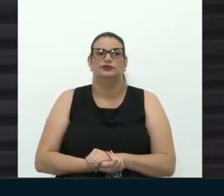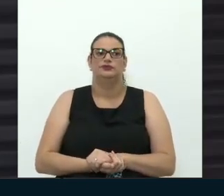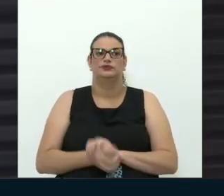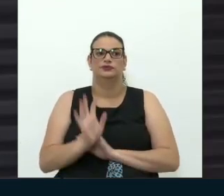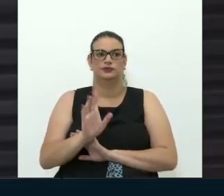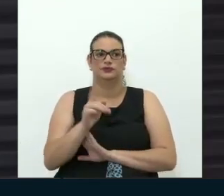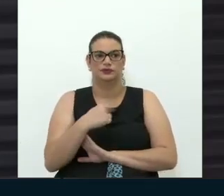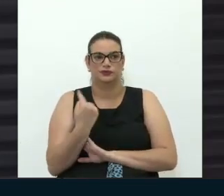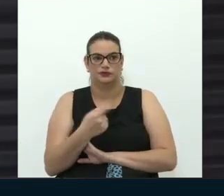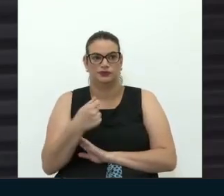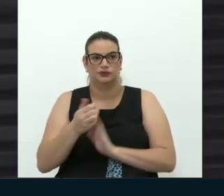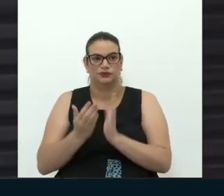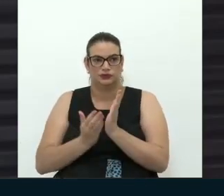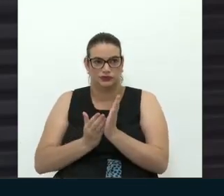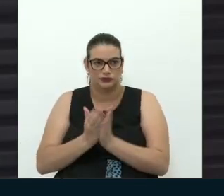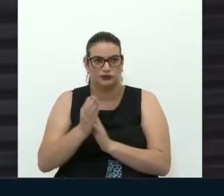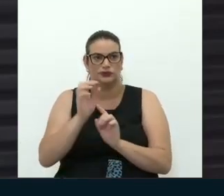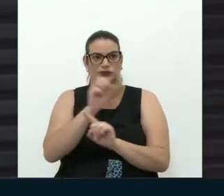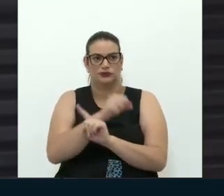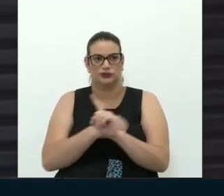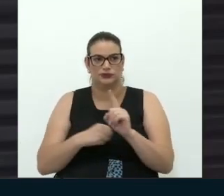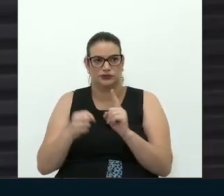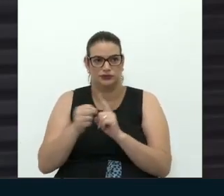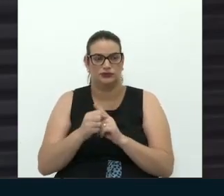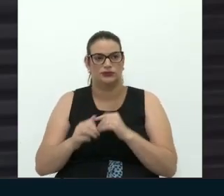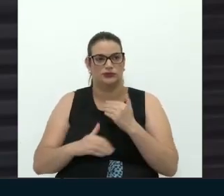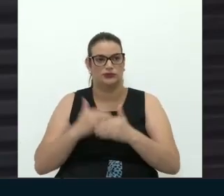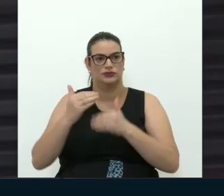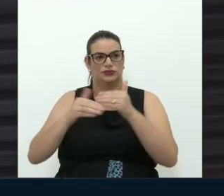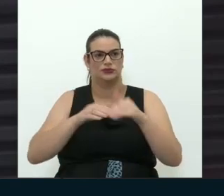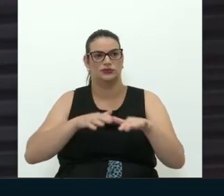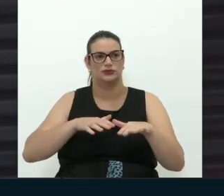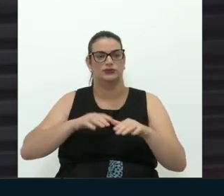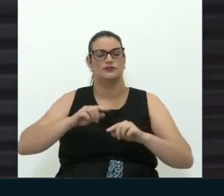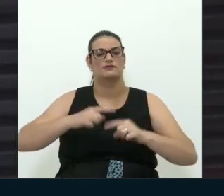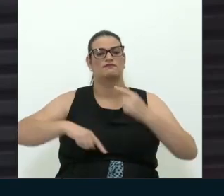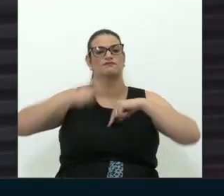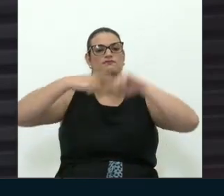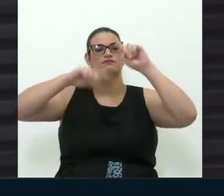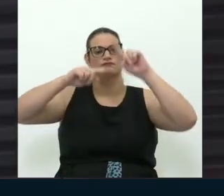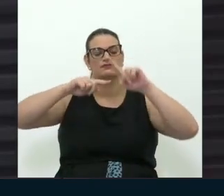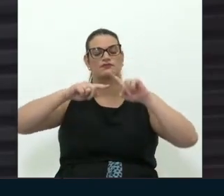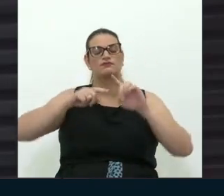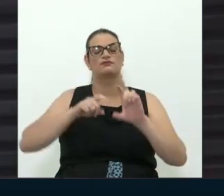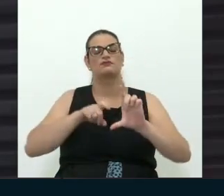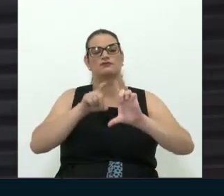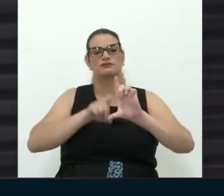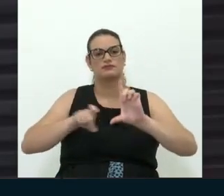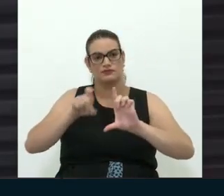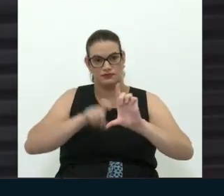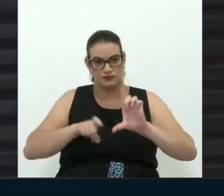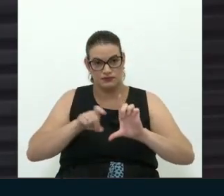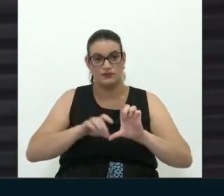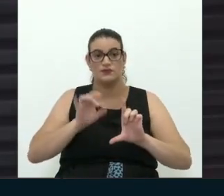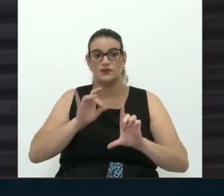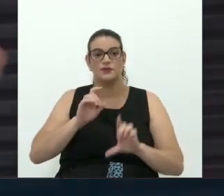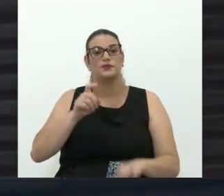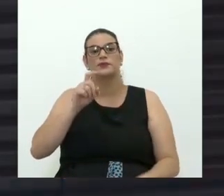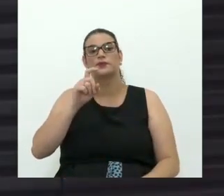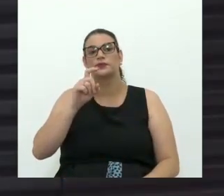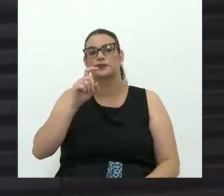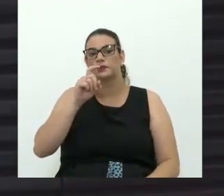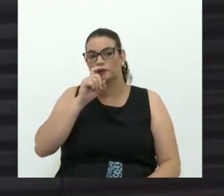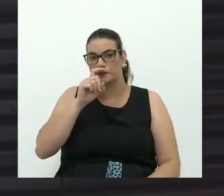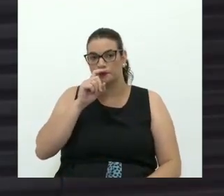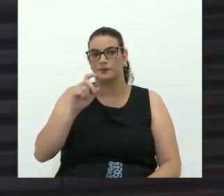sociedade em um profundo processo de revolução digital que somente os nossos pais os nossos avós viram